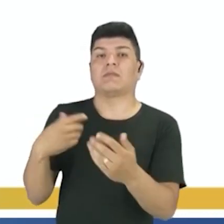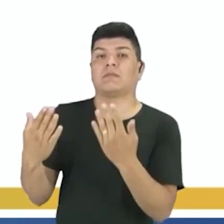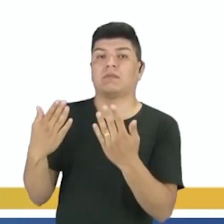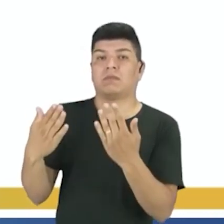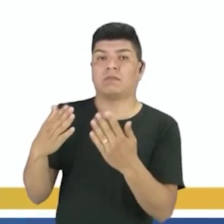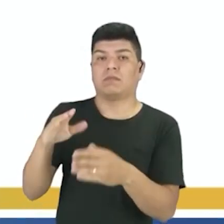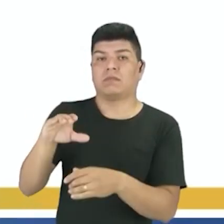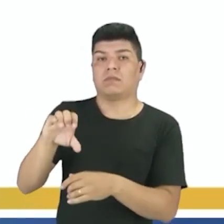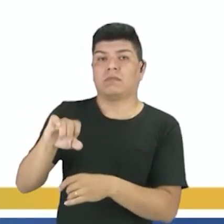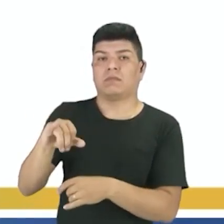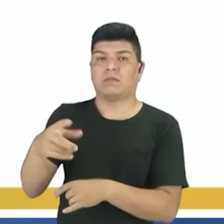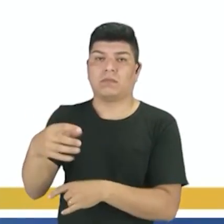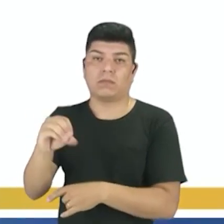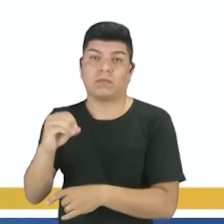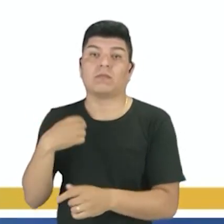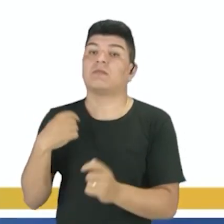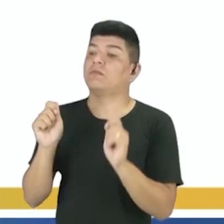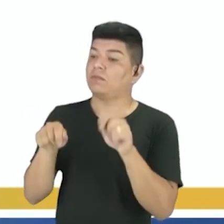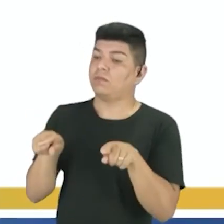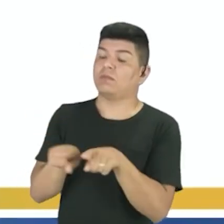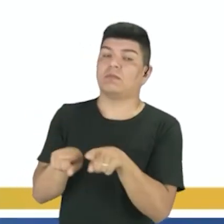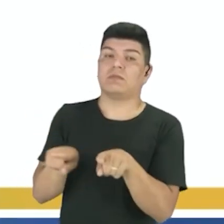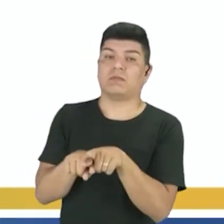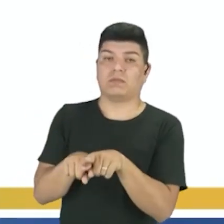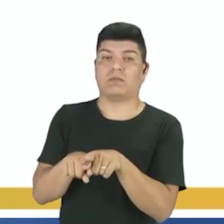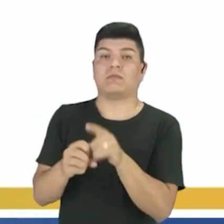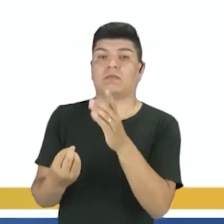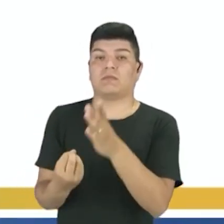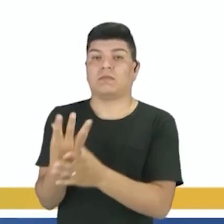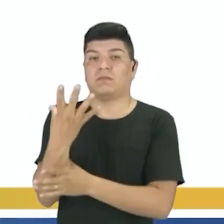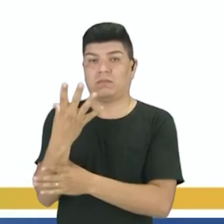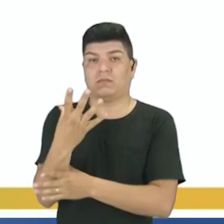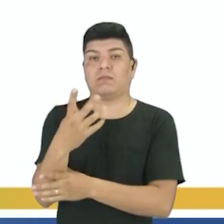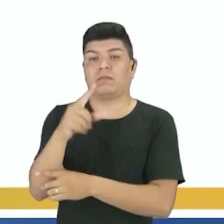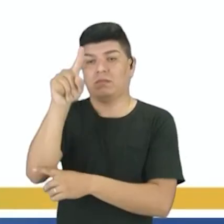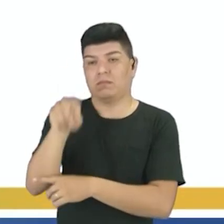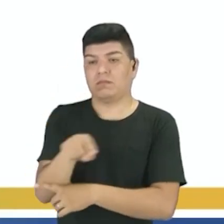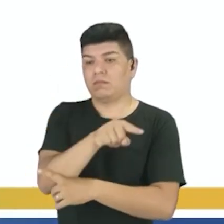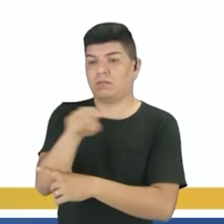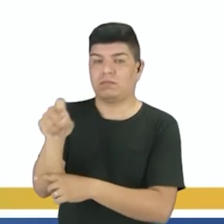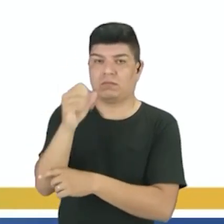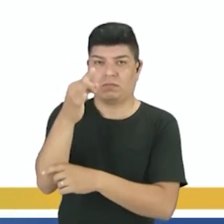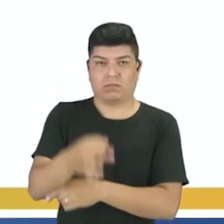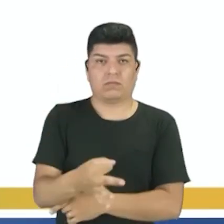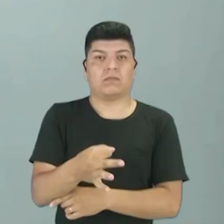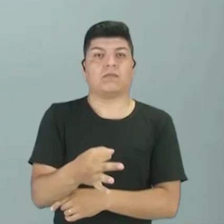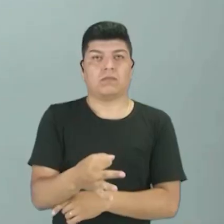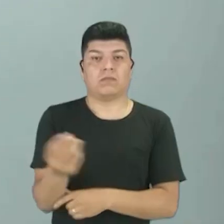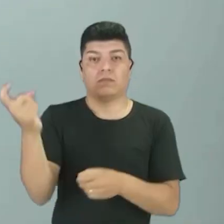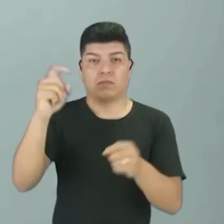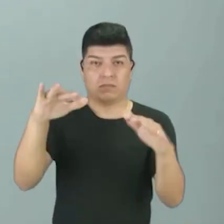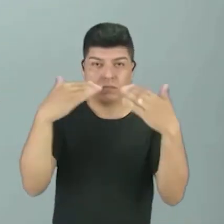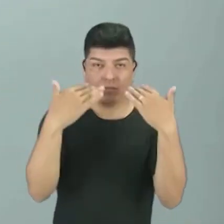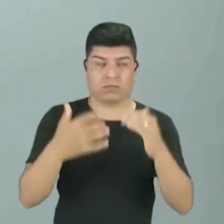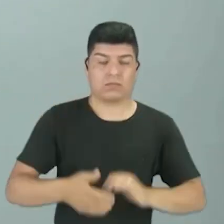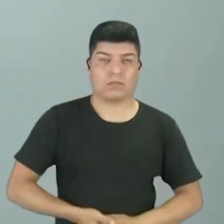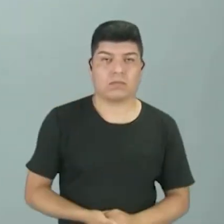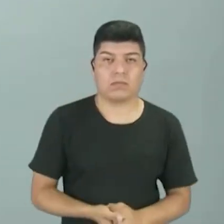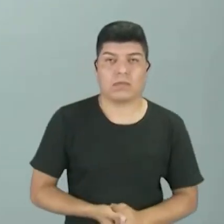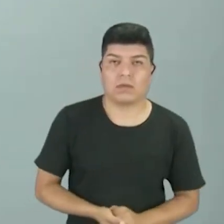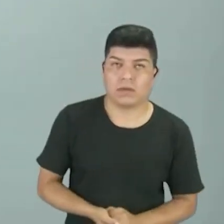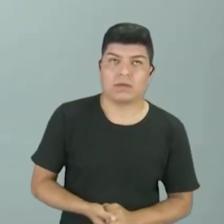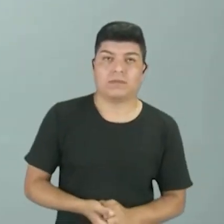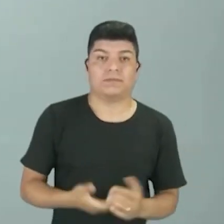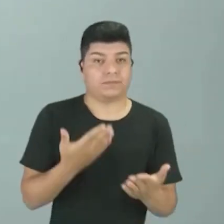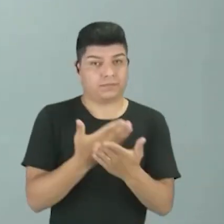aos eixos, mas que também pode ser em relação à origem do plano cartesiano, certinho? Então, voltando aqui para mim,